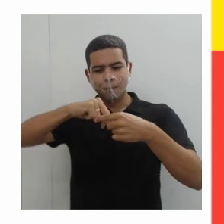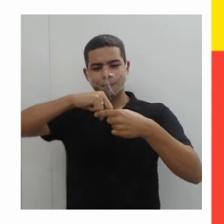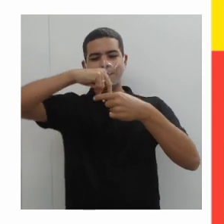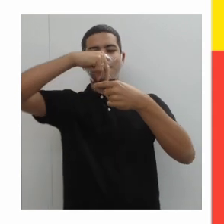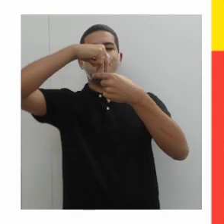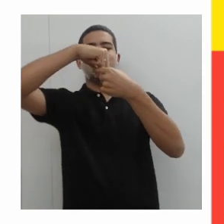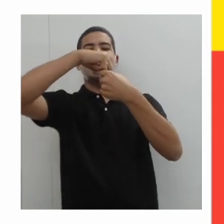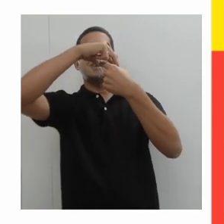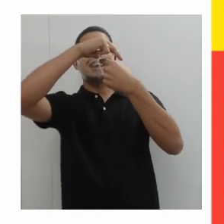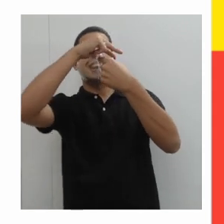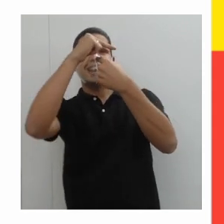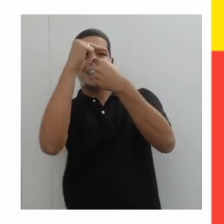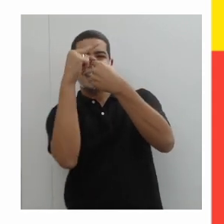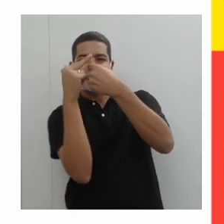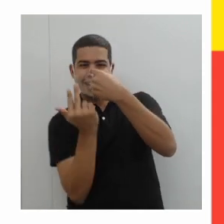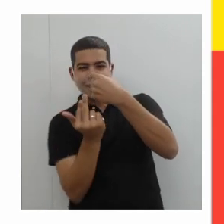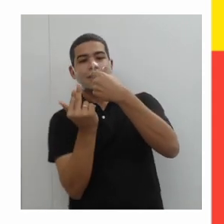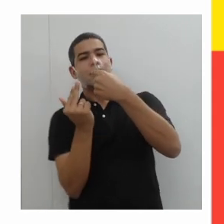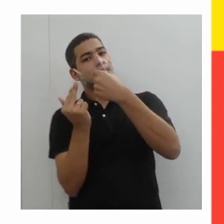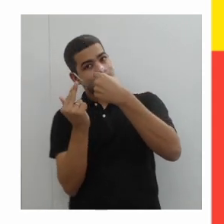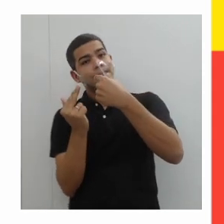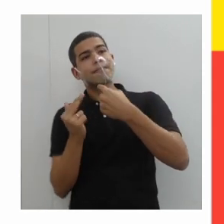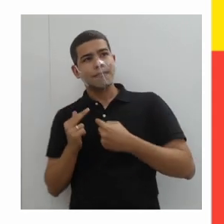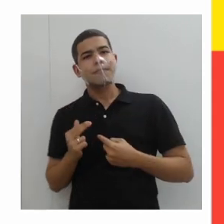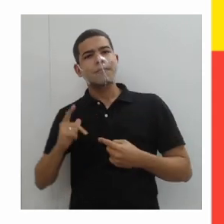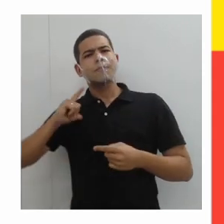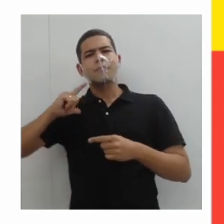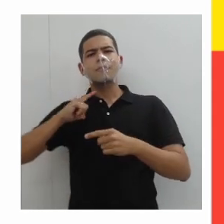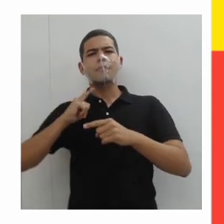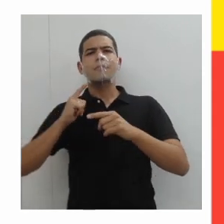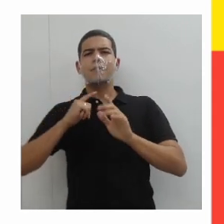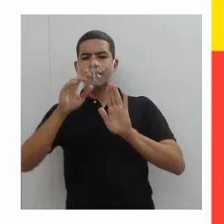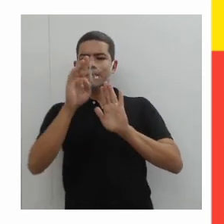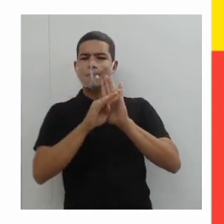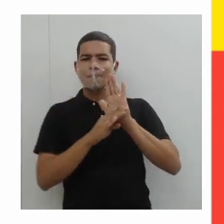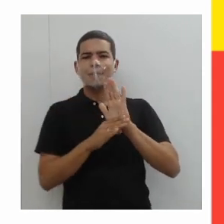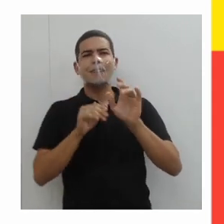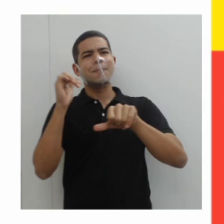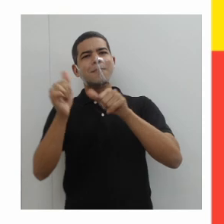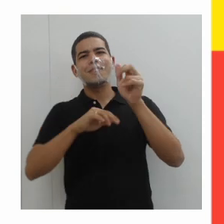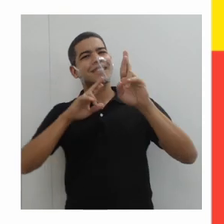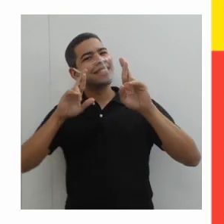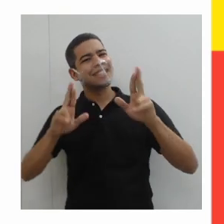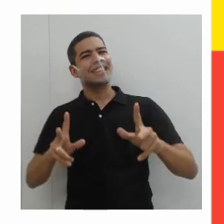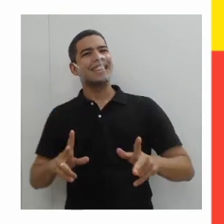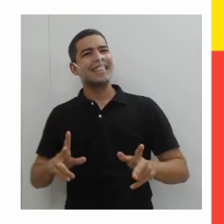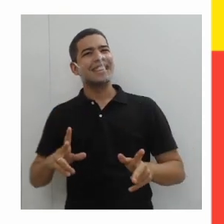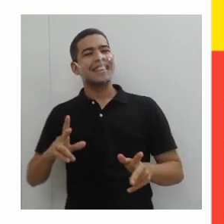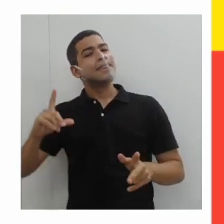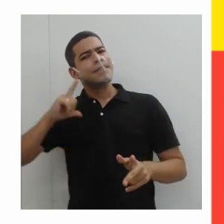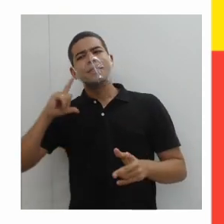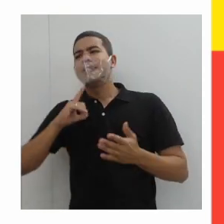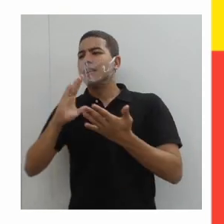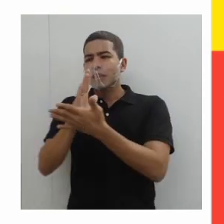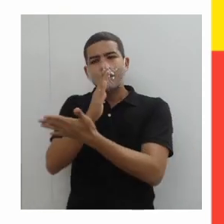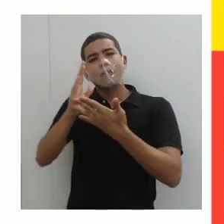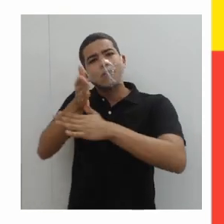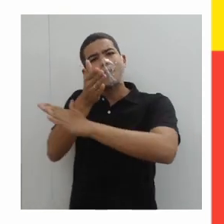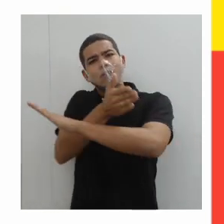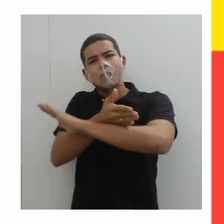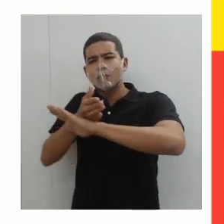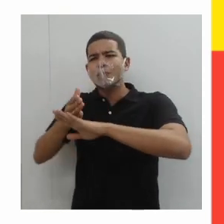do atletismo quando ele criou um novo método para o salto, tá certo? Então alguns paradigmas eles podem inclusive